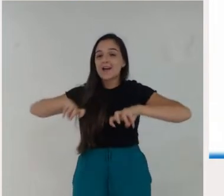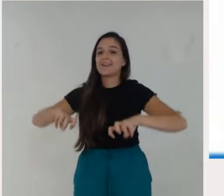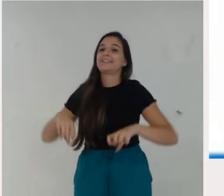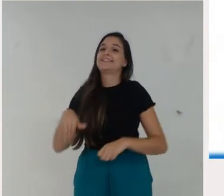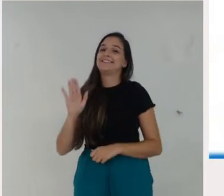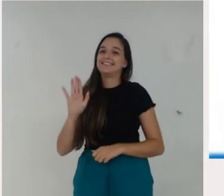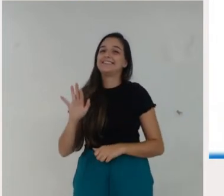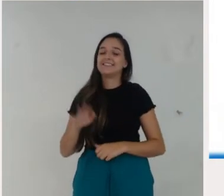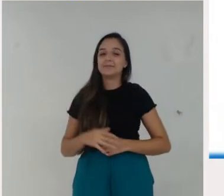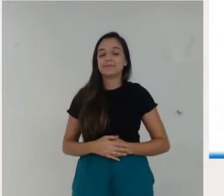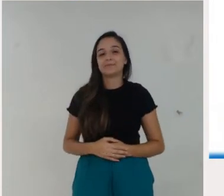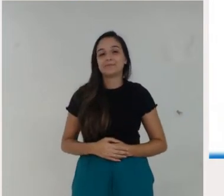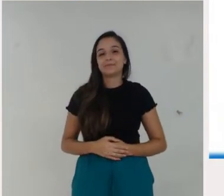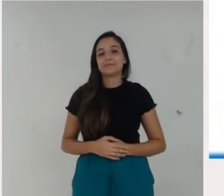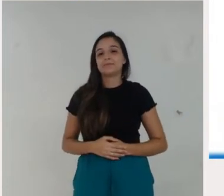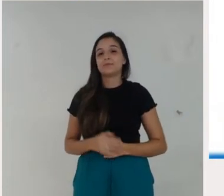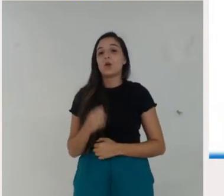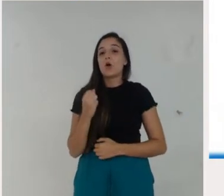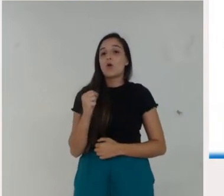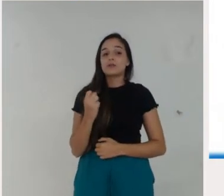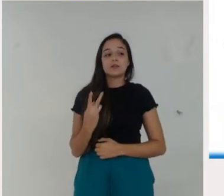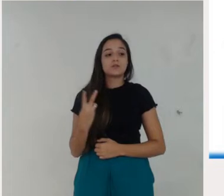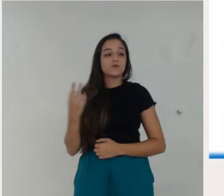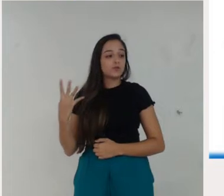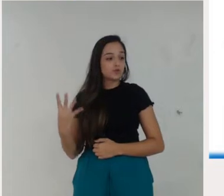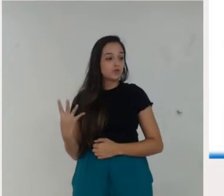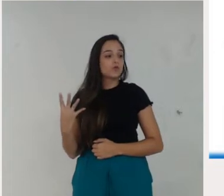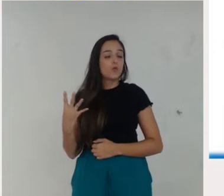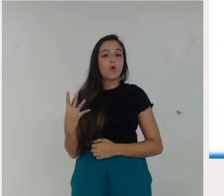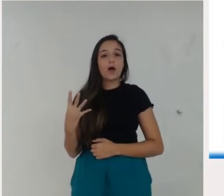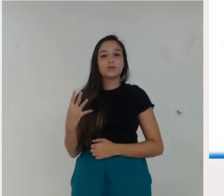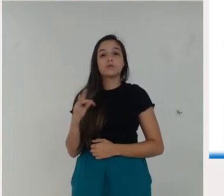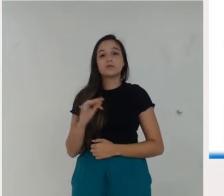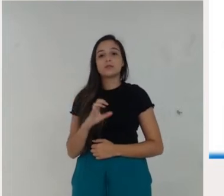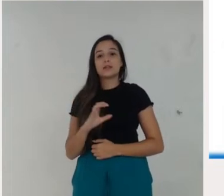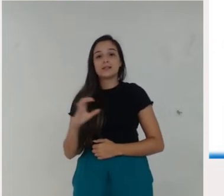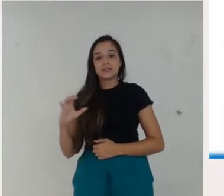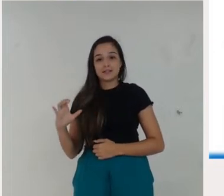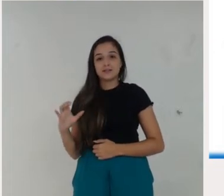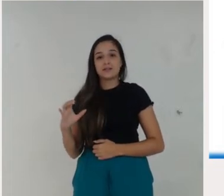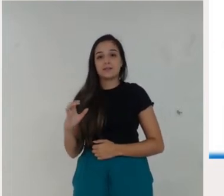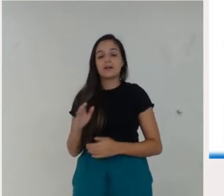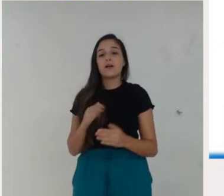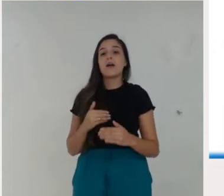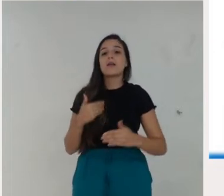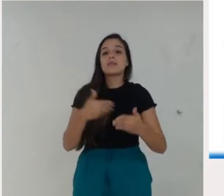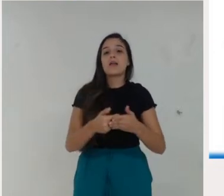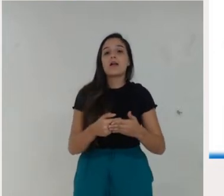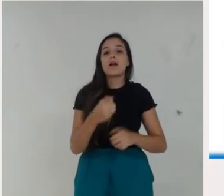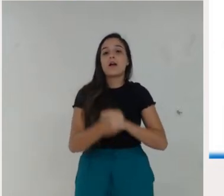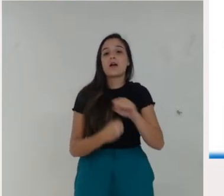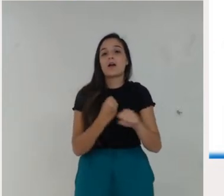são 824 trabalhos de conclusão defendidos, né, até